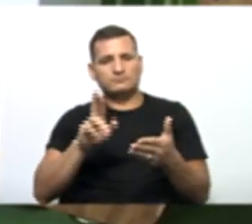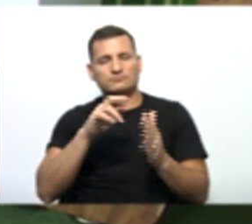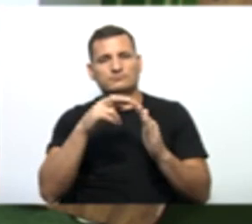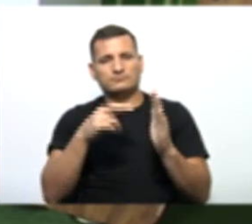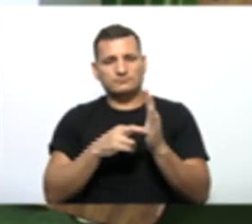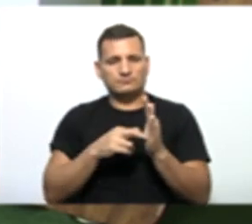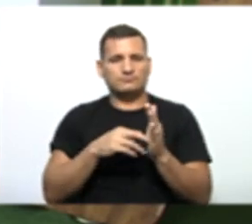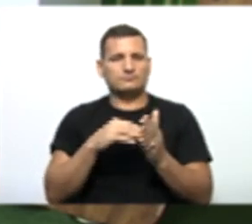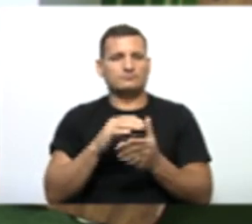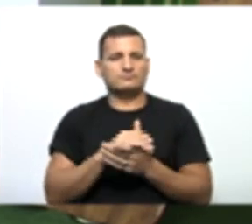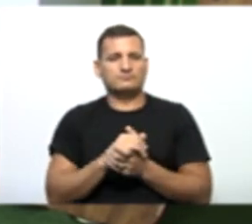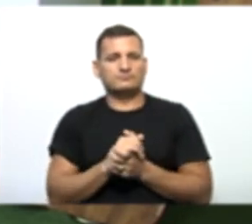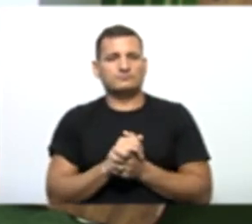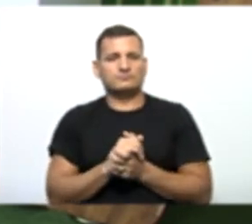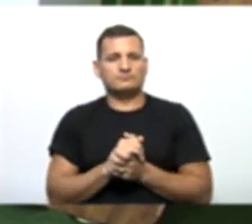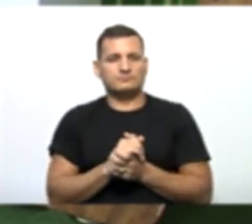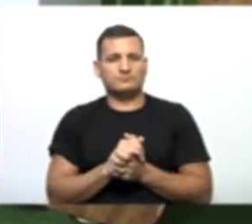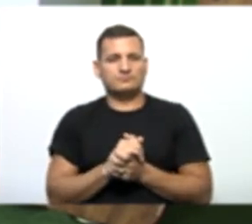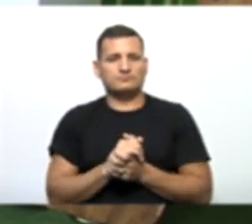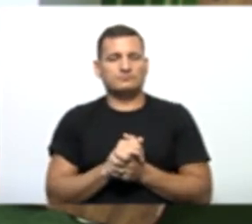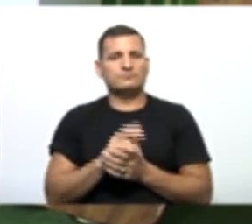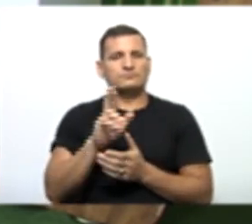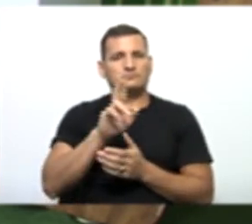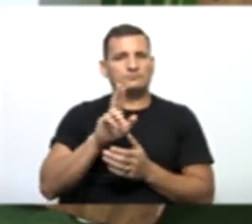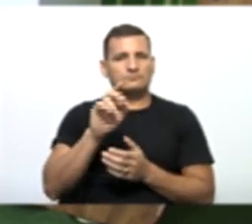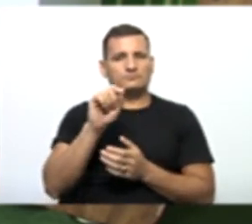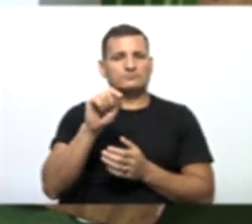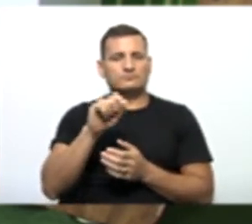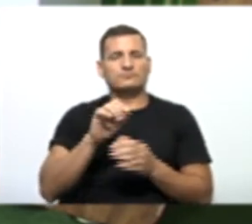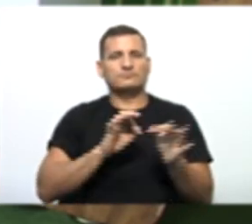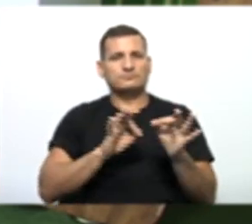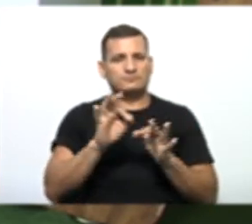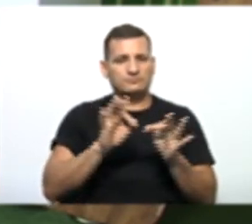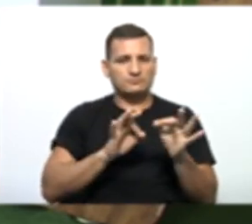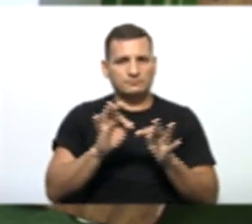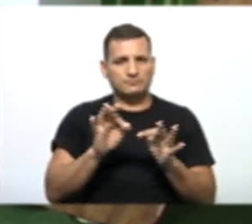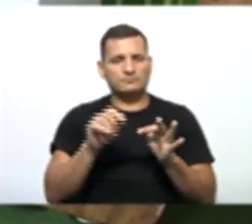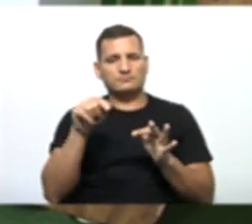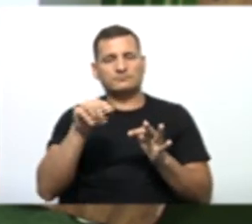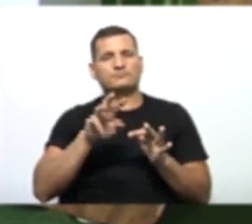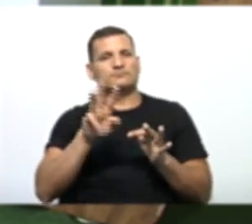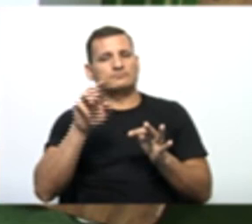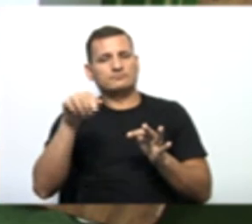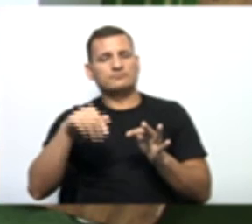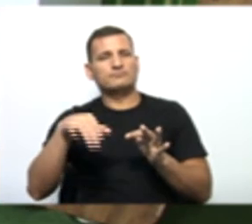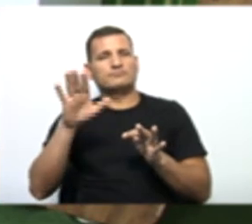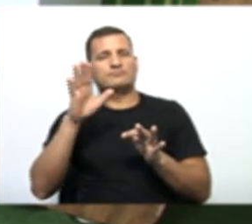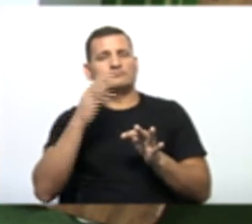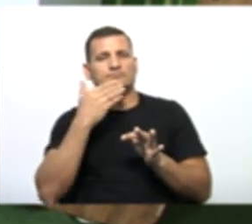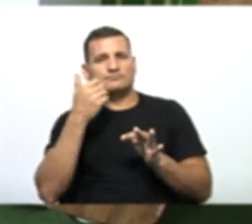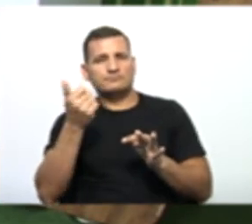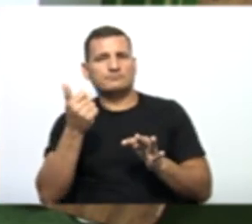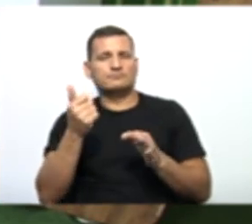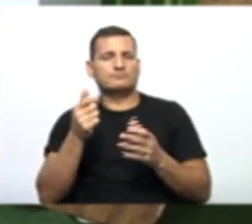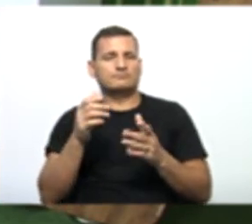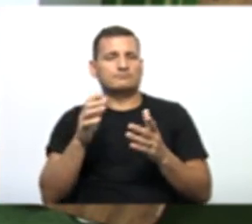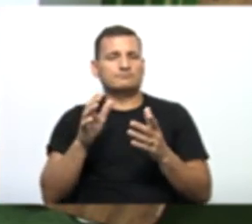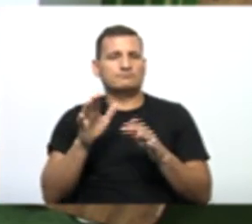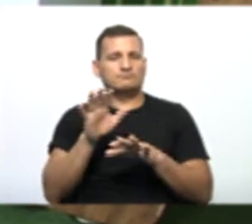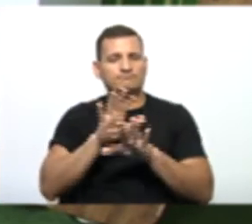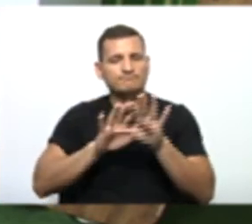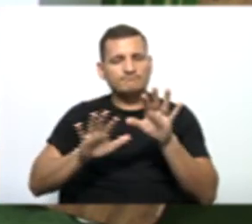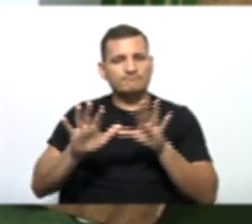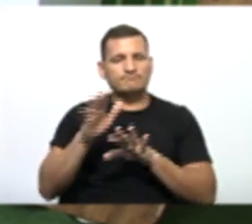tentar utilizar os recursos de planejamento para deixar a nossa página mais intuitiva, mais harmoniosa,